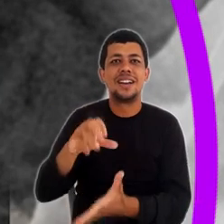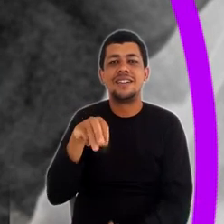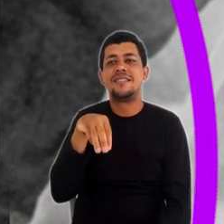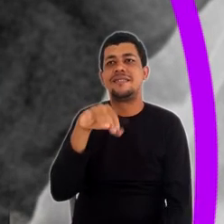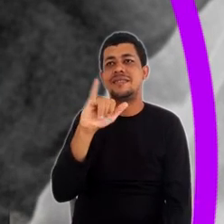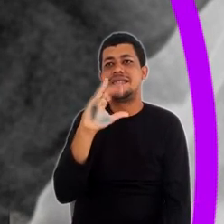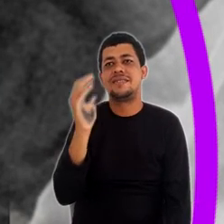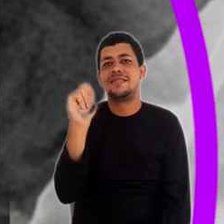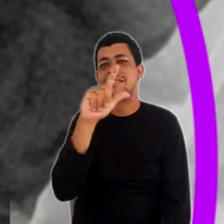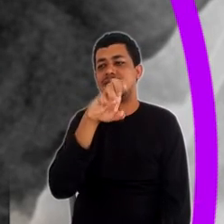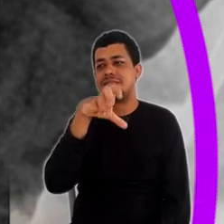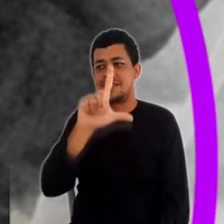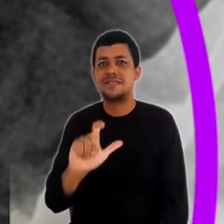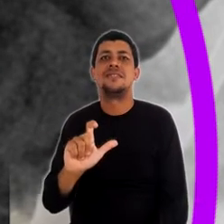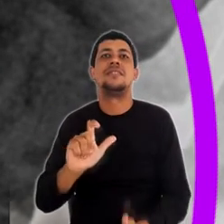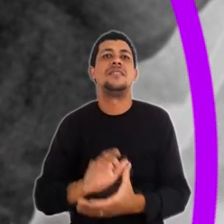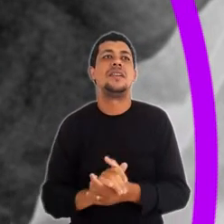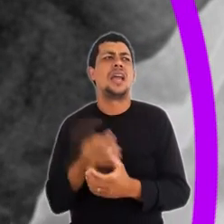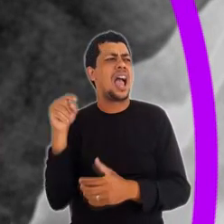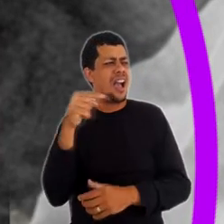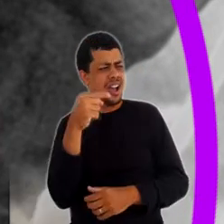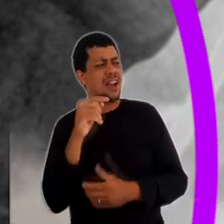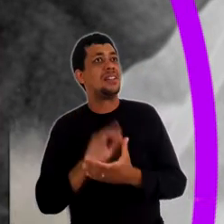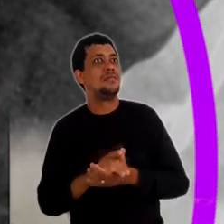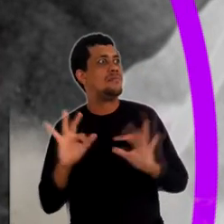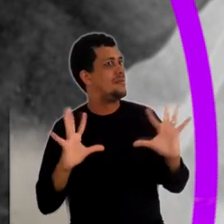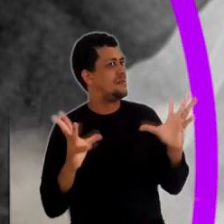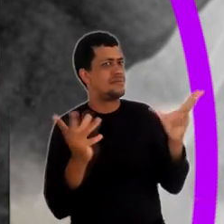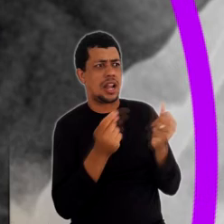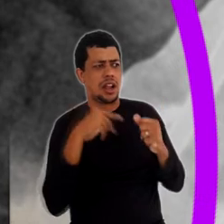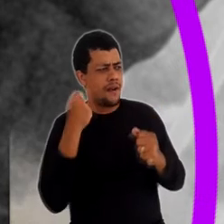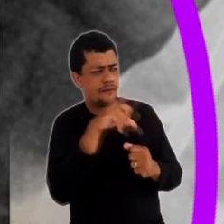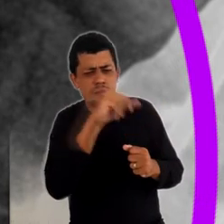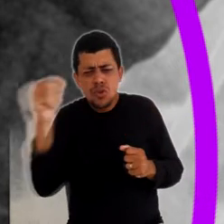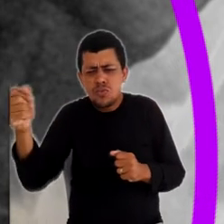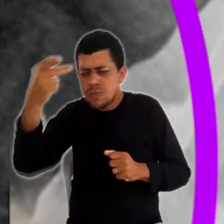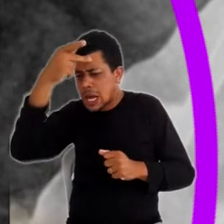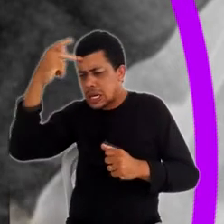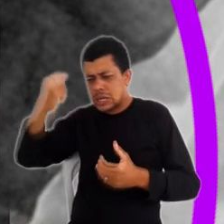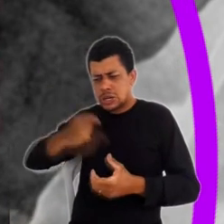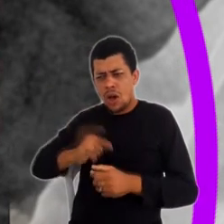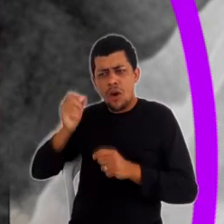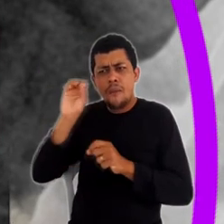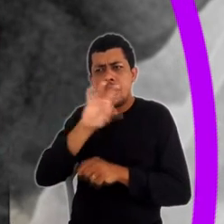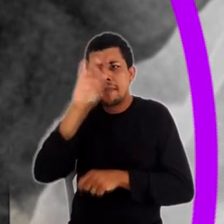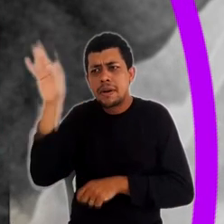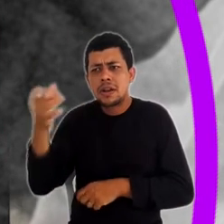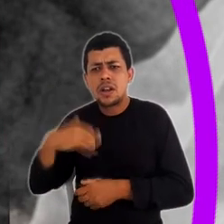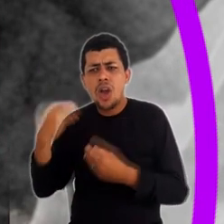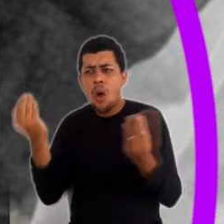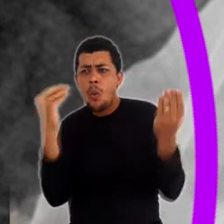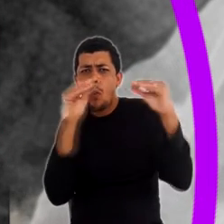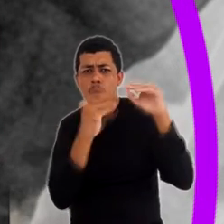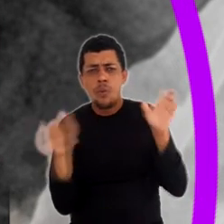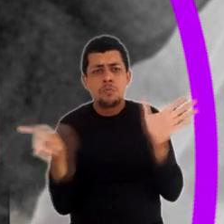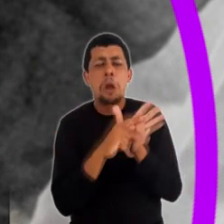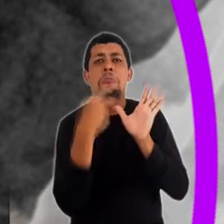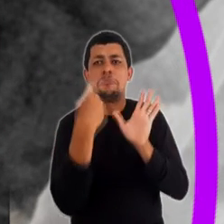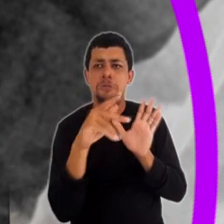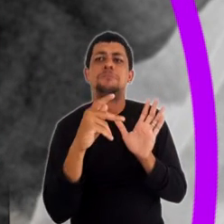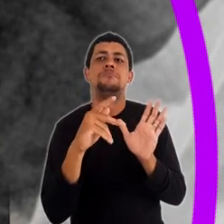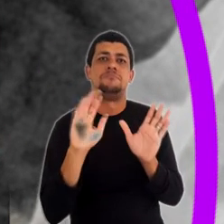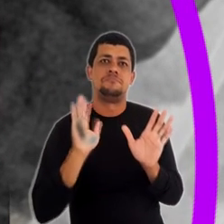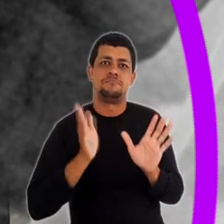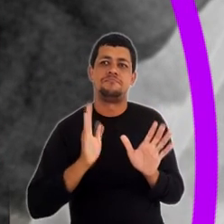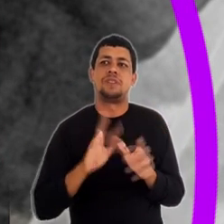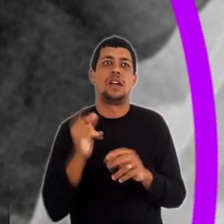o Nekali é sensacional. Ele consegue... Ele pegou a personalidade e já colocou o beat ali. Já fez aquele esquema todo